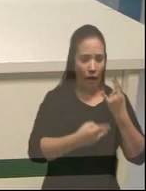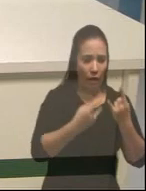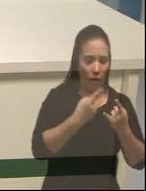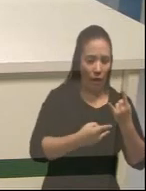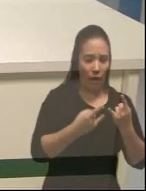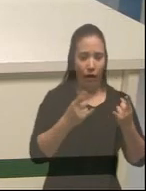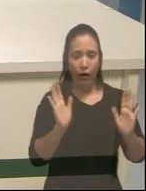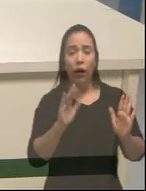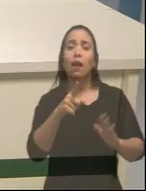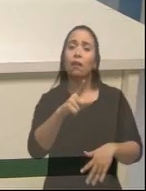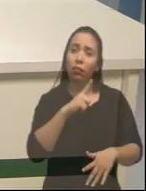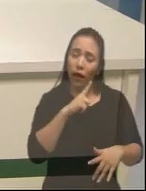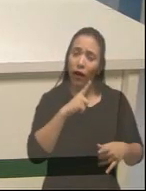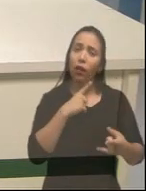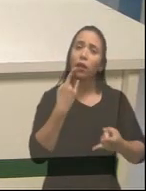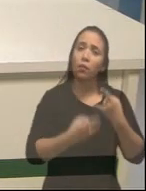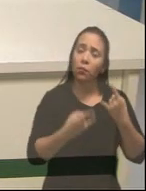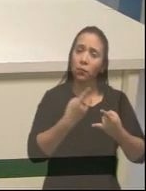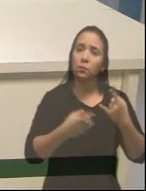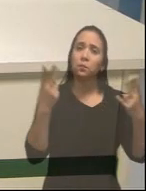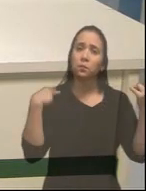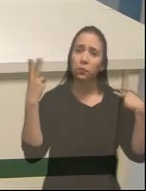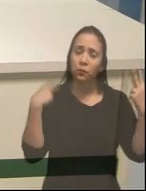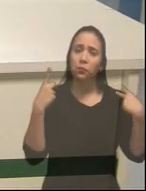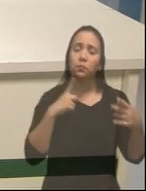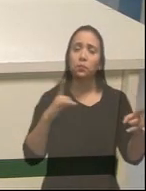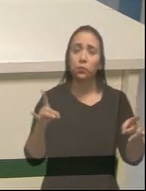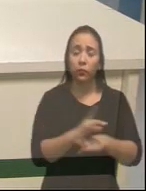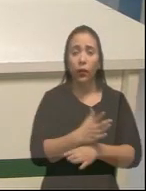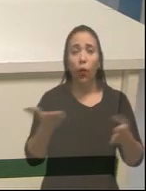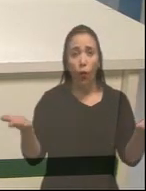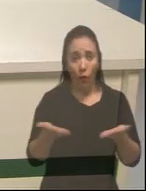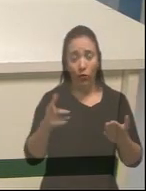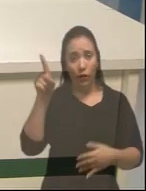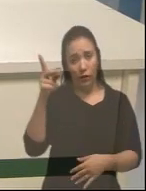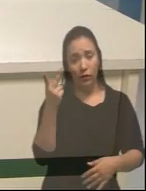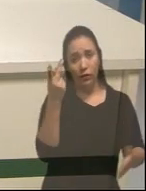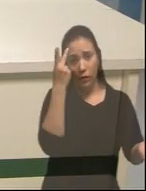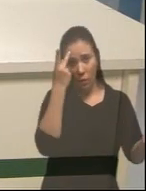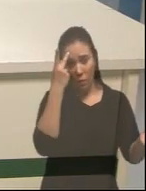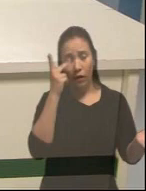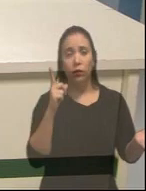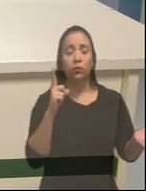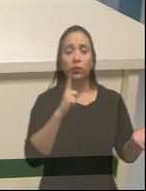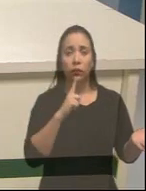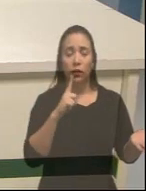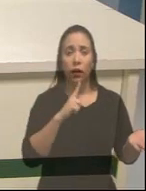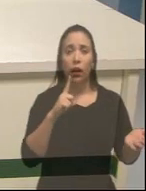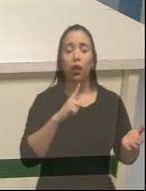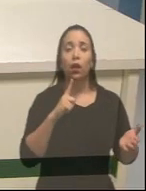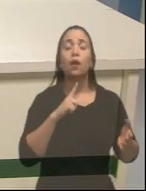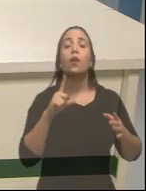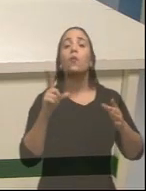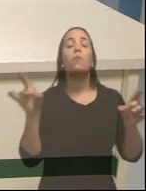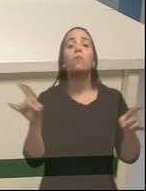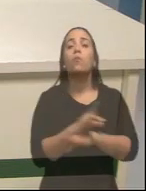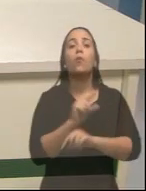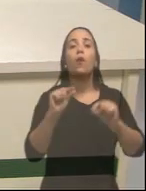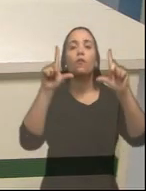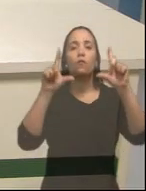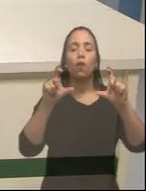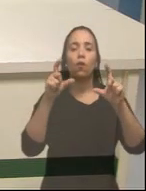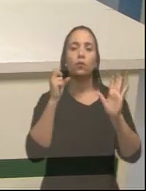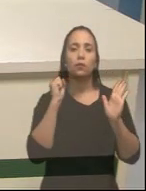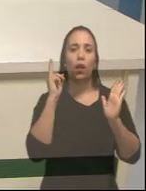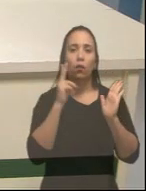falando de uma pessoa habilitada. Hoje, já existe em São Paulo a possibilidade de você ter uma fotografia da sua foto no